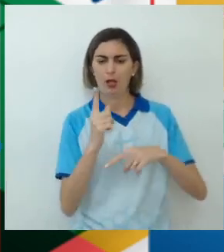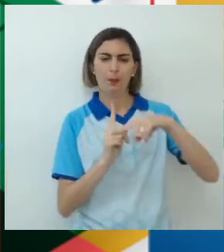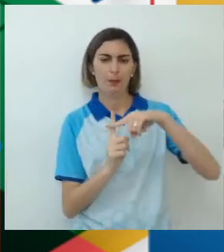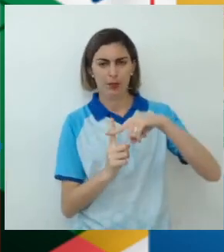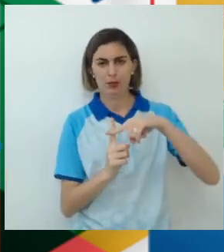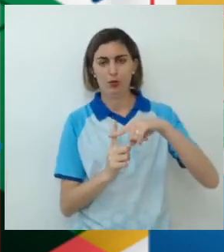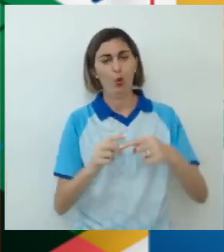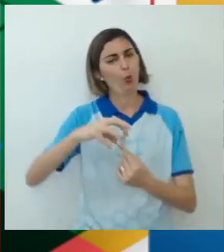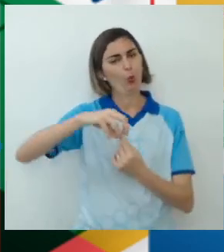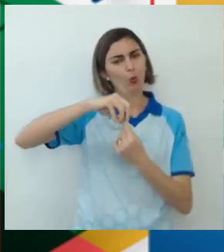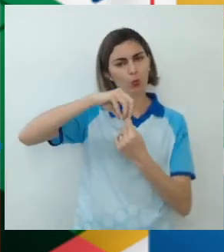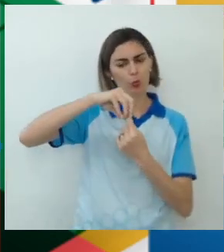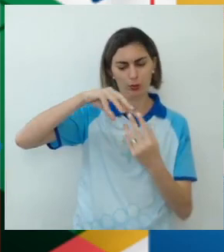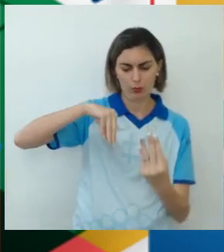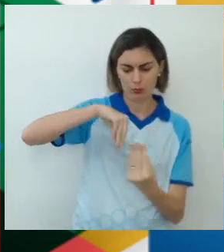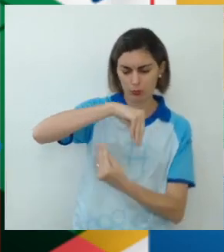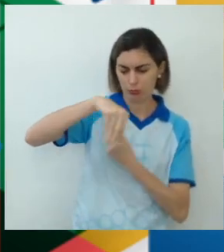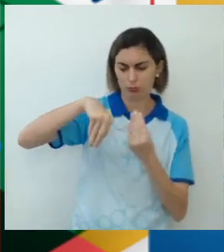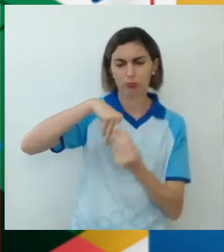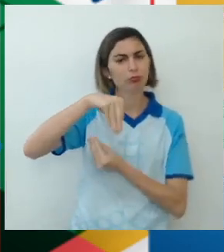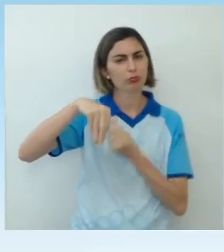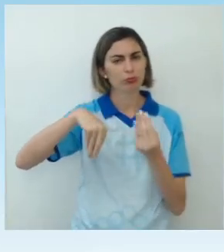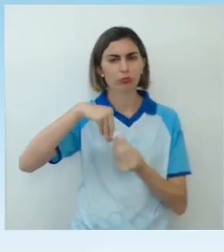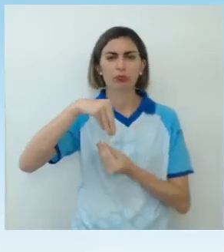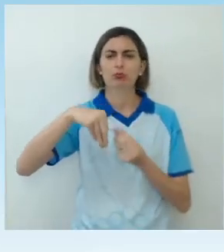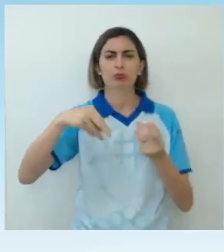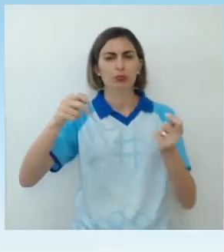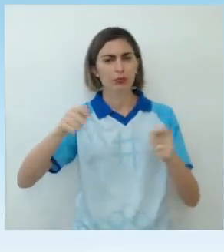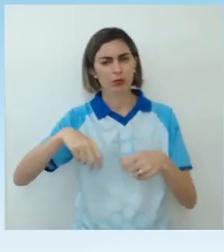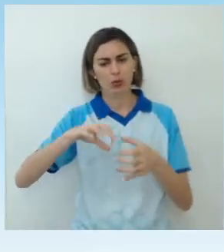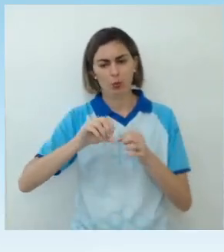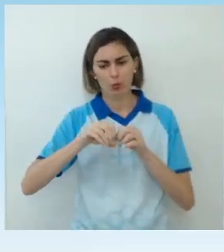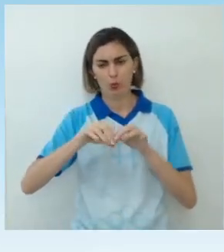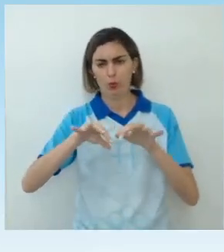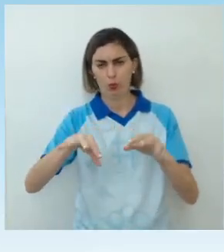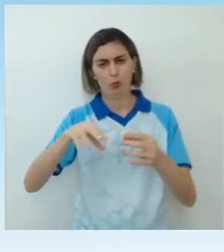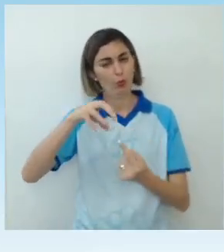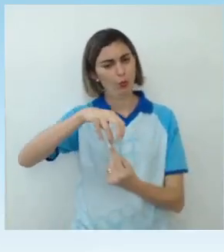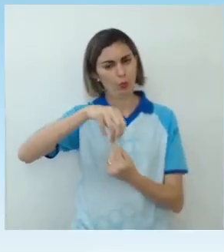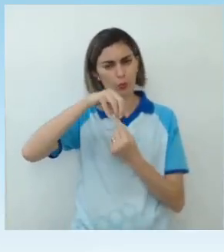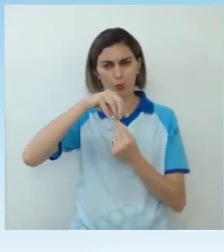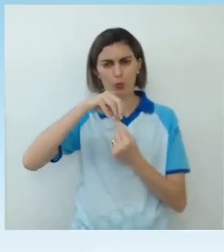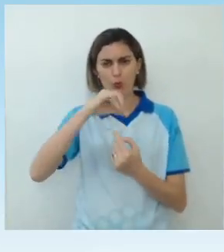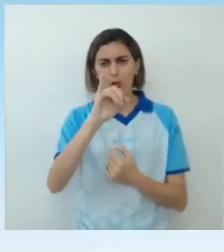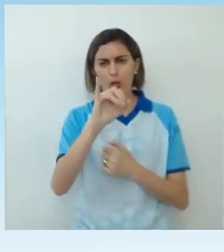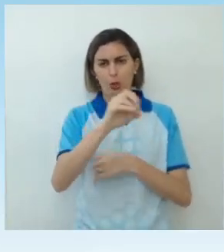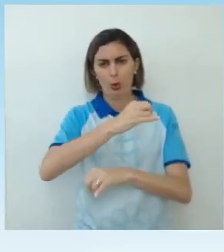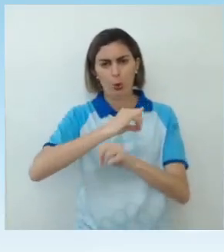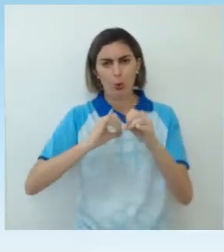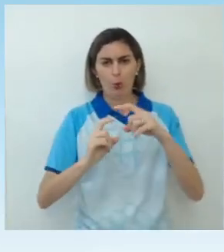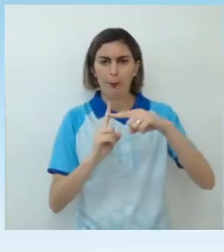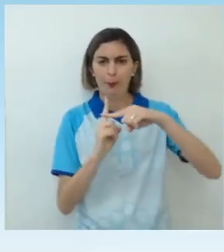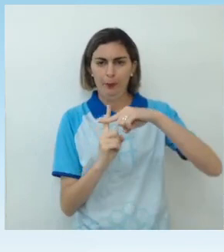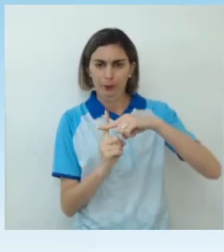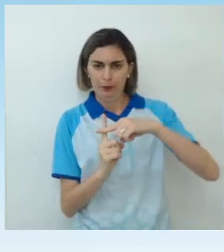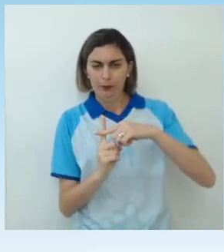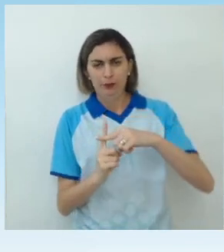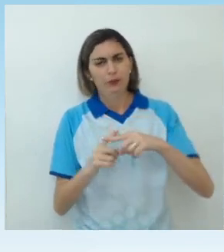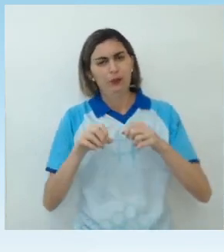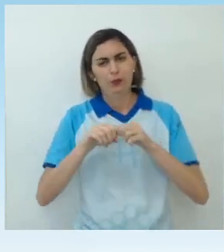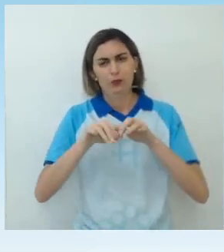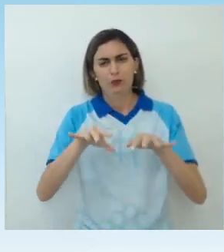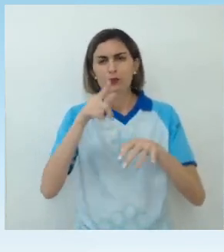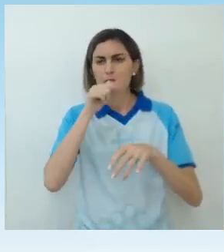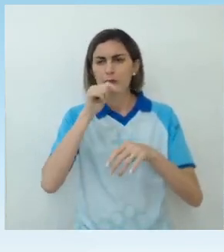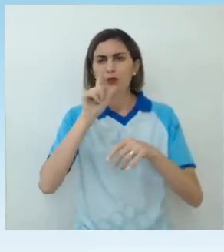a única substância que vai liberar, ou melhor, o único íon positivo a ser liberado ali na